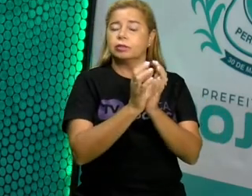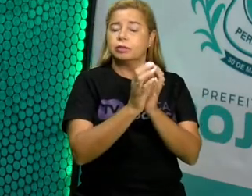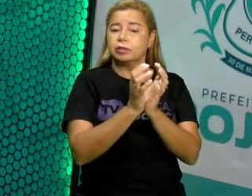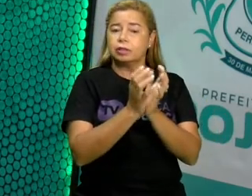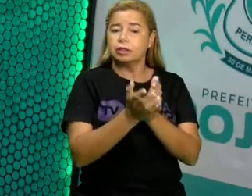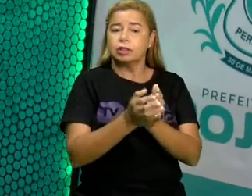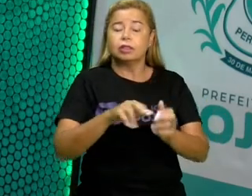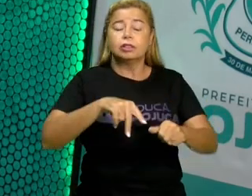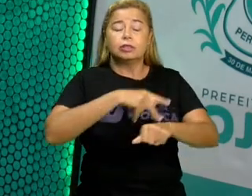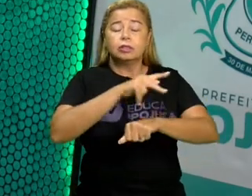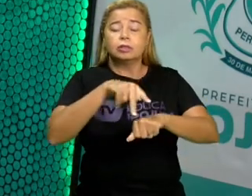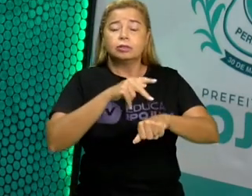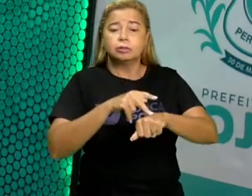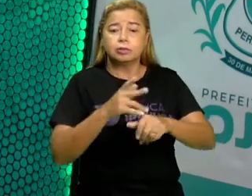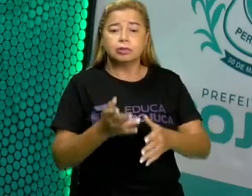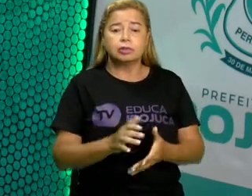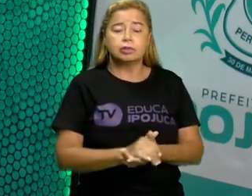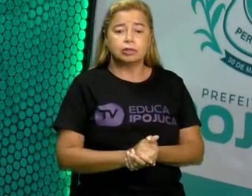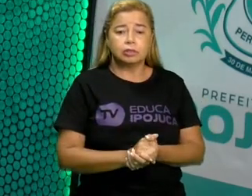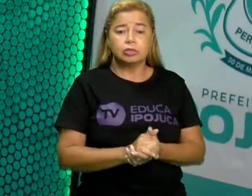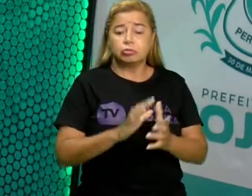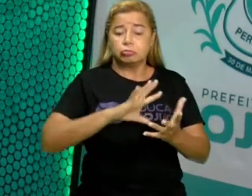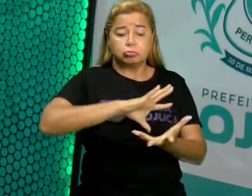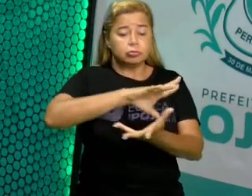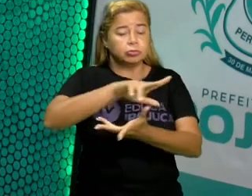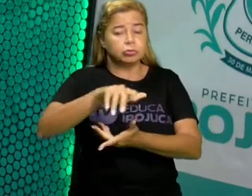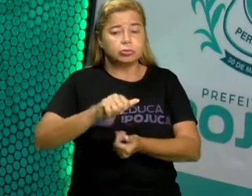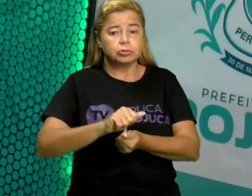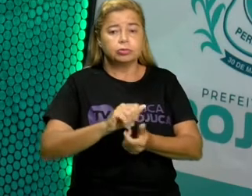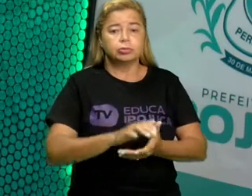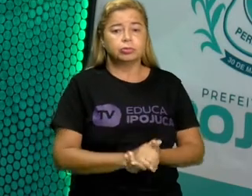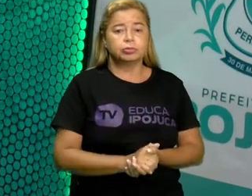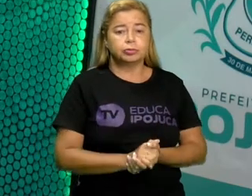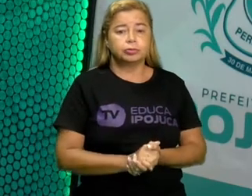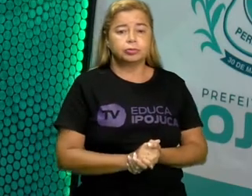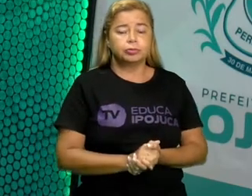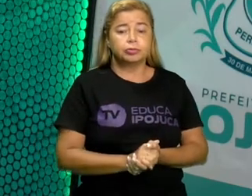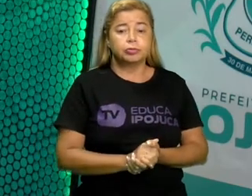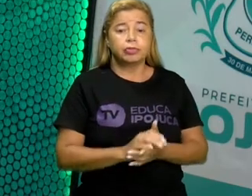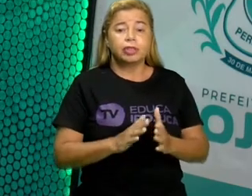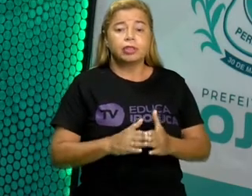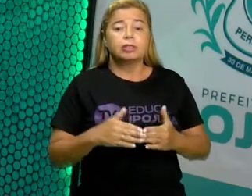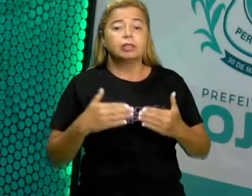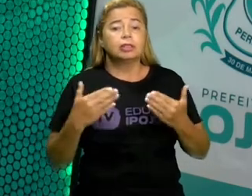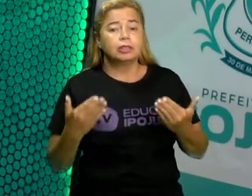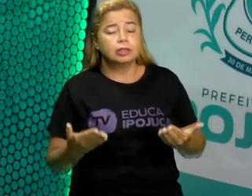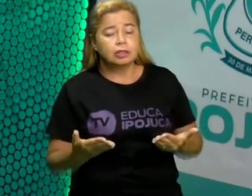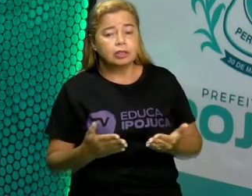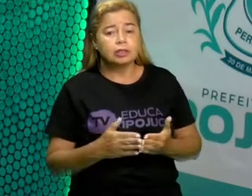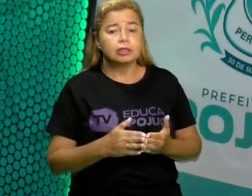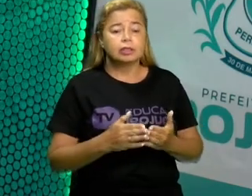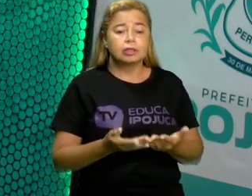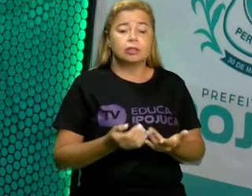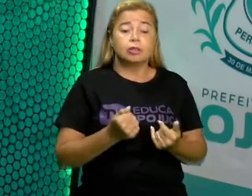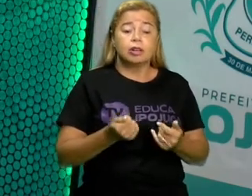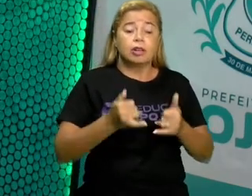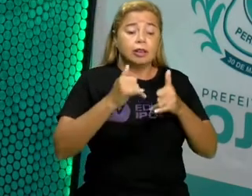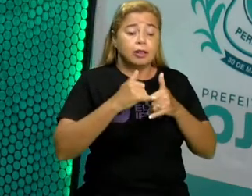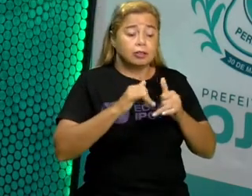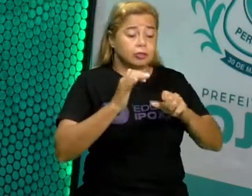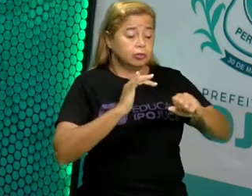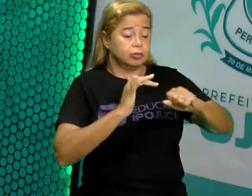no nosso parente ou conhecido tão é através destes meios de